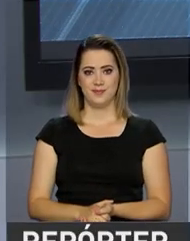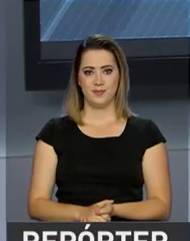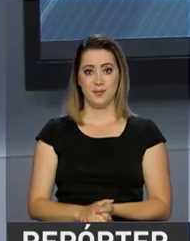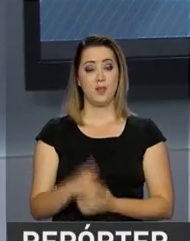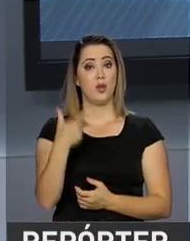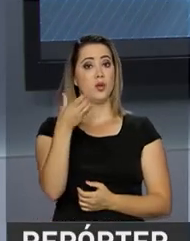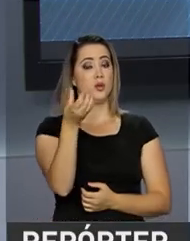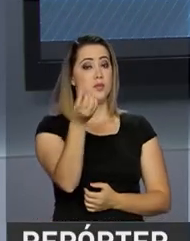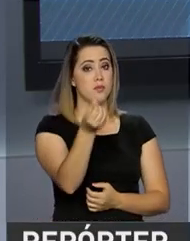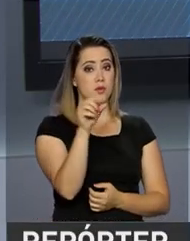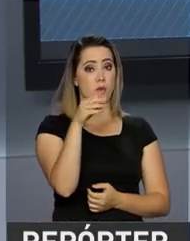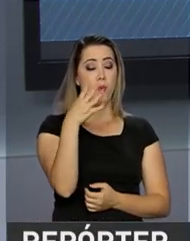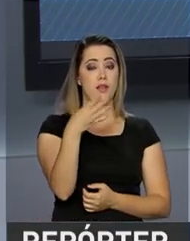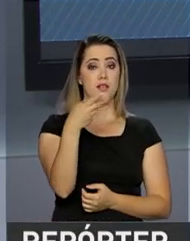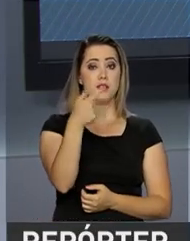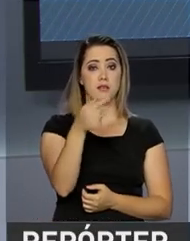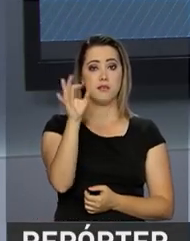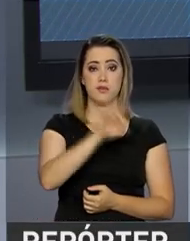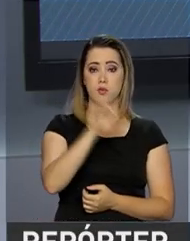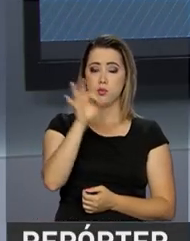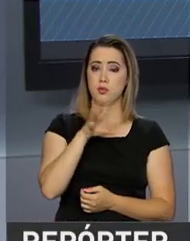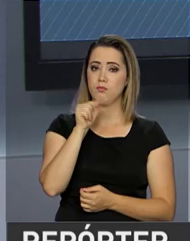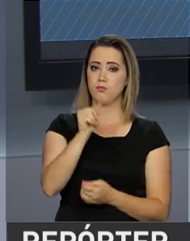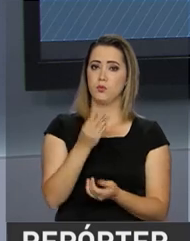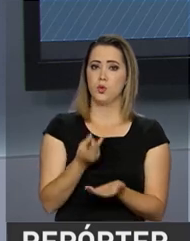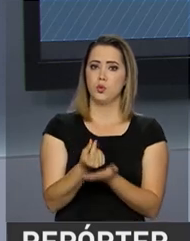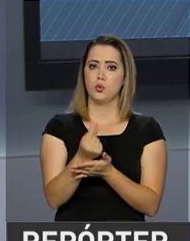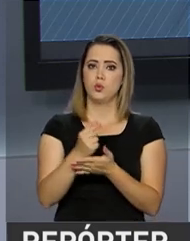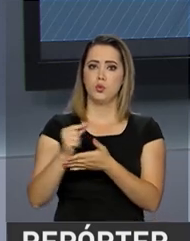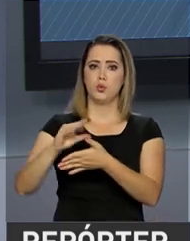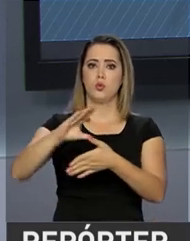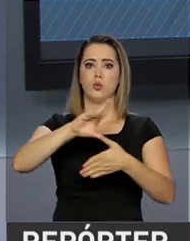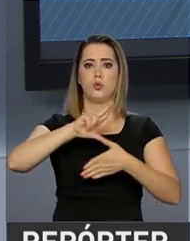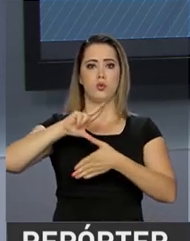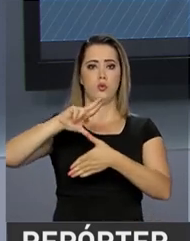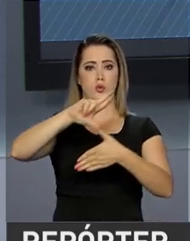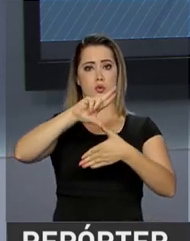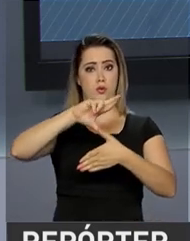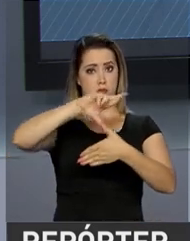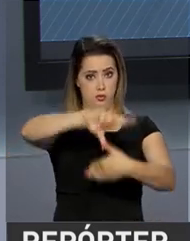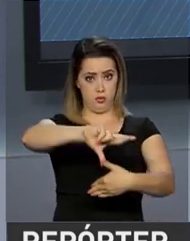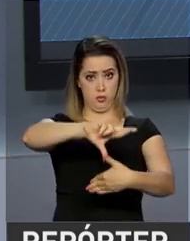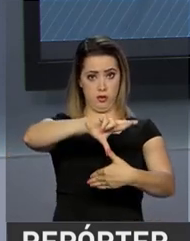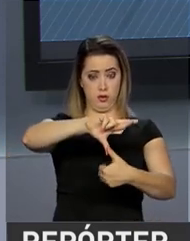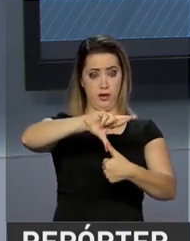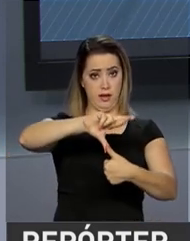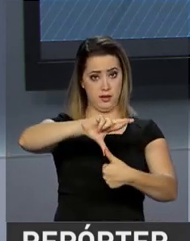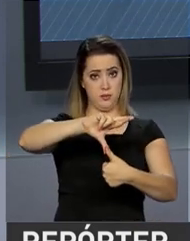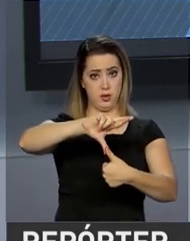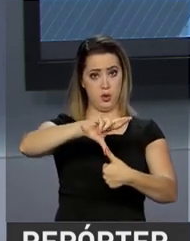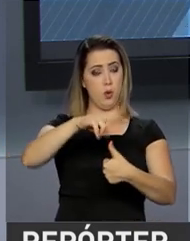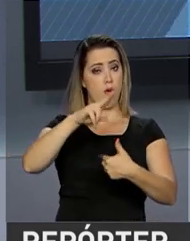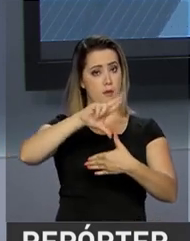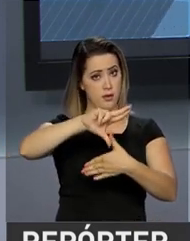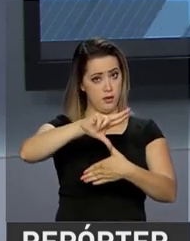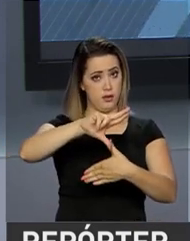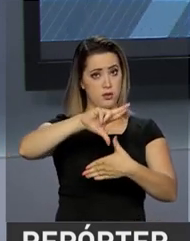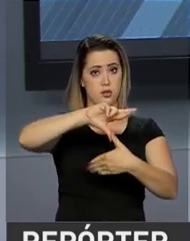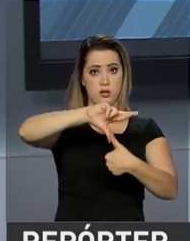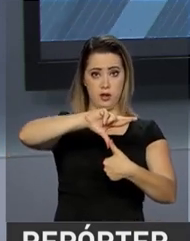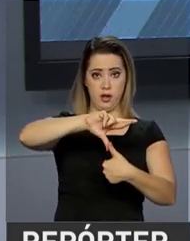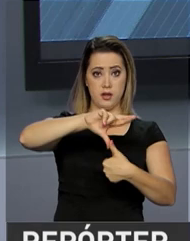2016 47% dos investimentos feitos na américa latina e no caribe vieram direto para o brasil